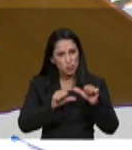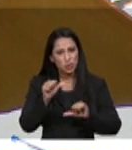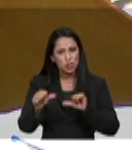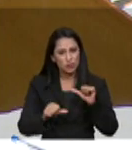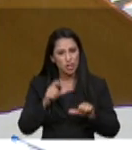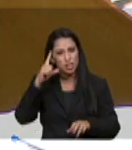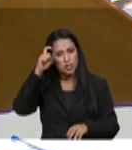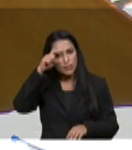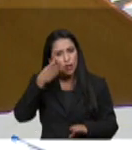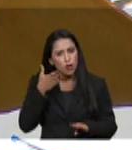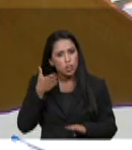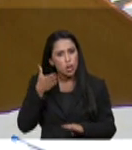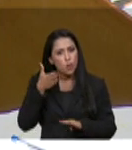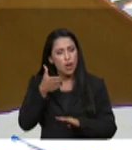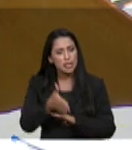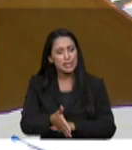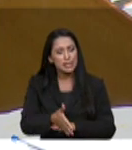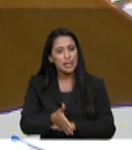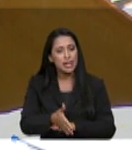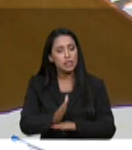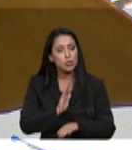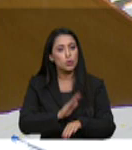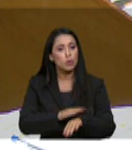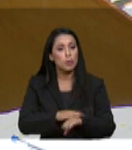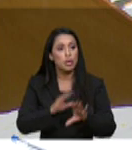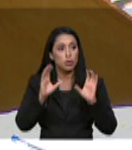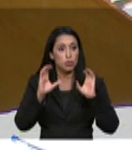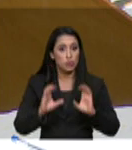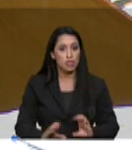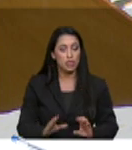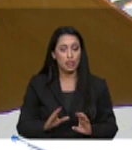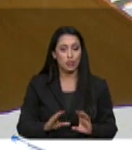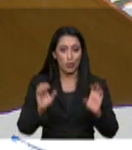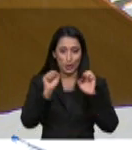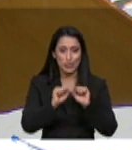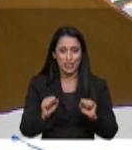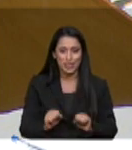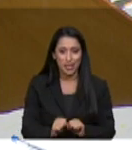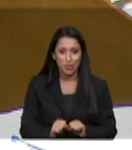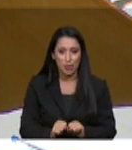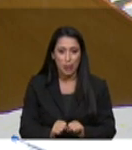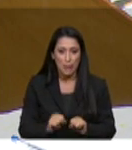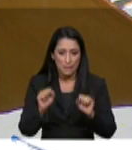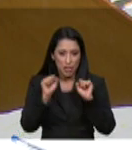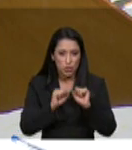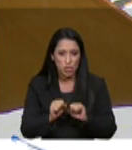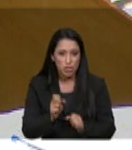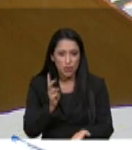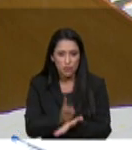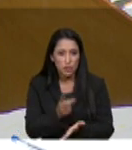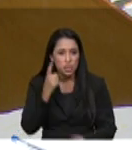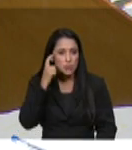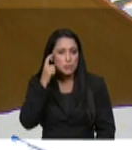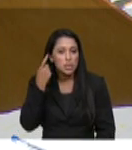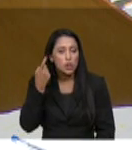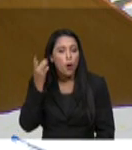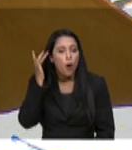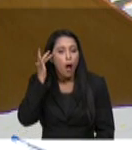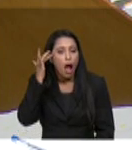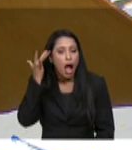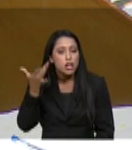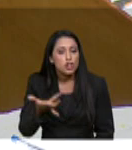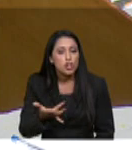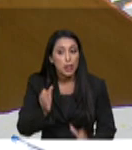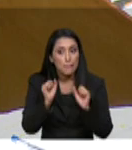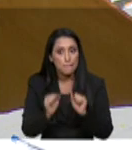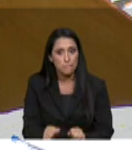modificado dificultando o processo de acesso cidadão sistema mas vocês mantém o sistema achando que podem só